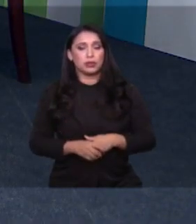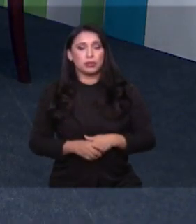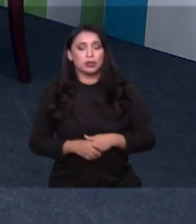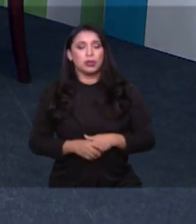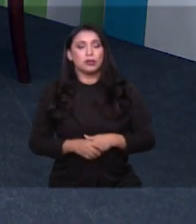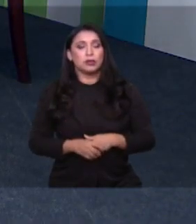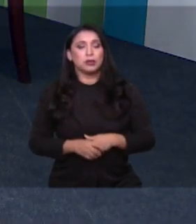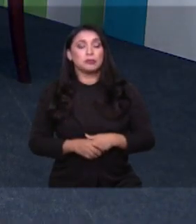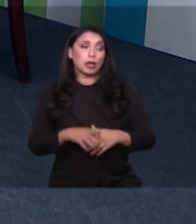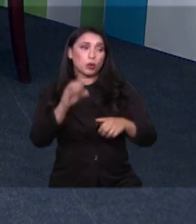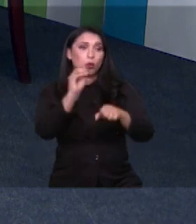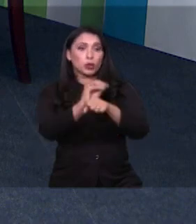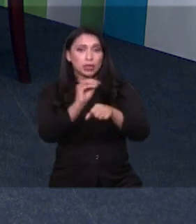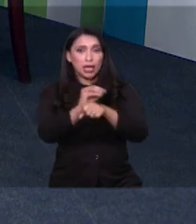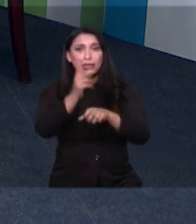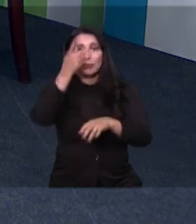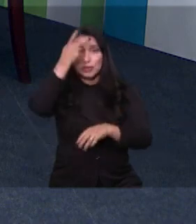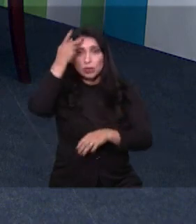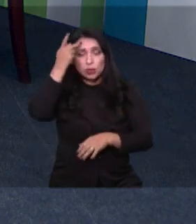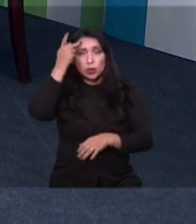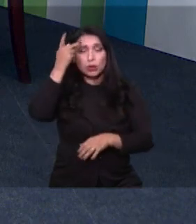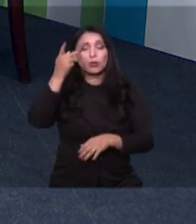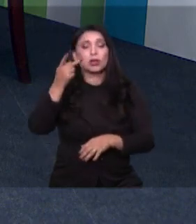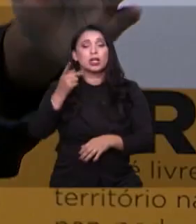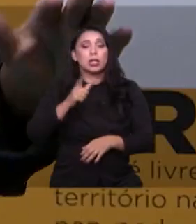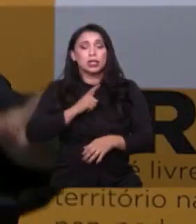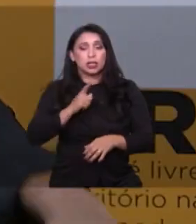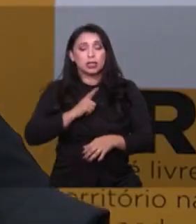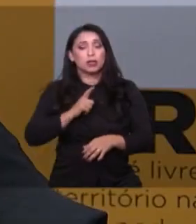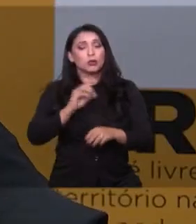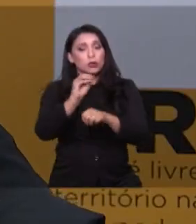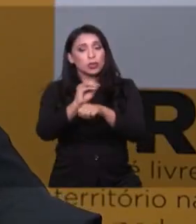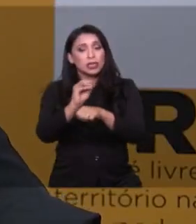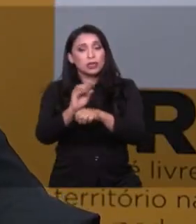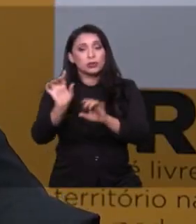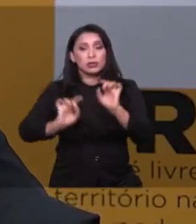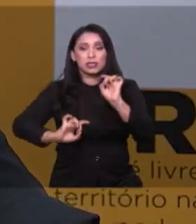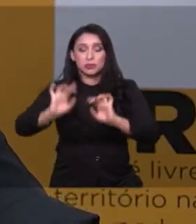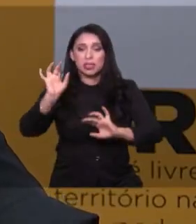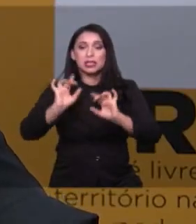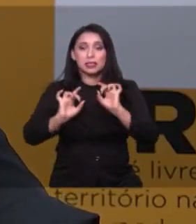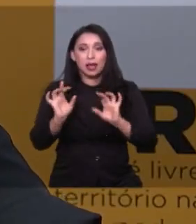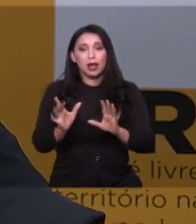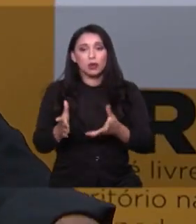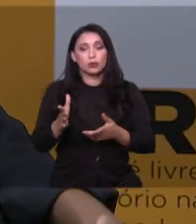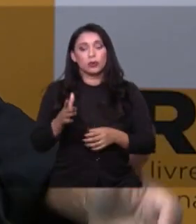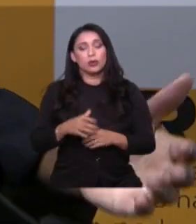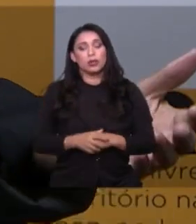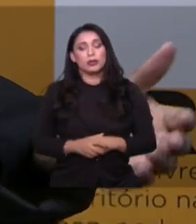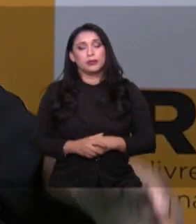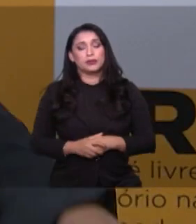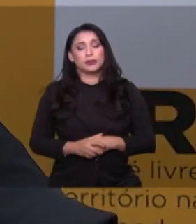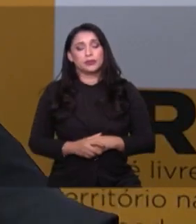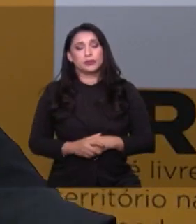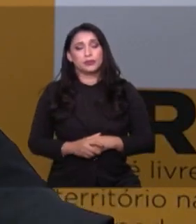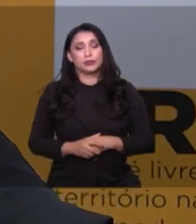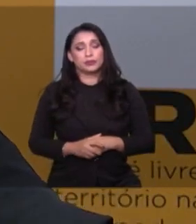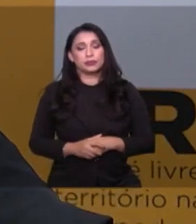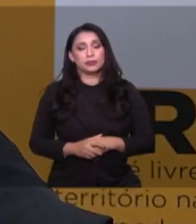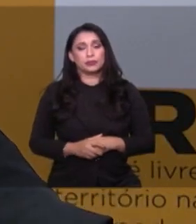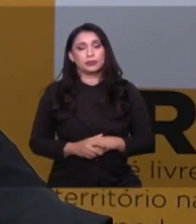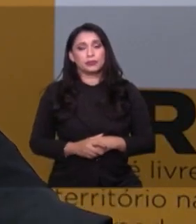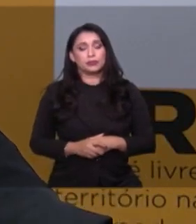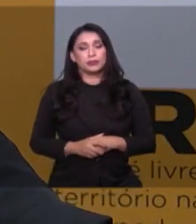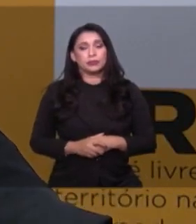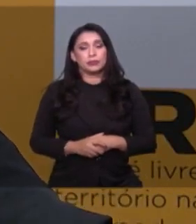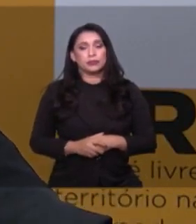cuidar dessa pessoa que precisava de um cuidado especial. E na questão